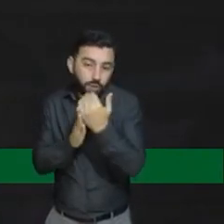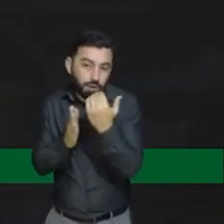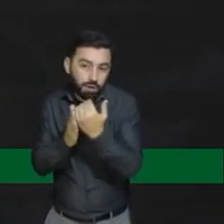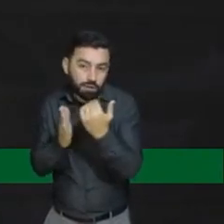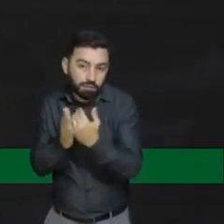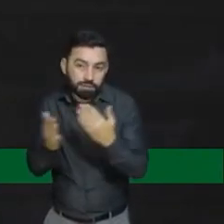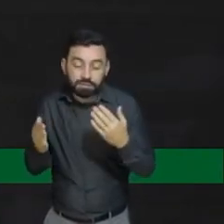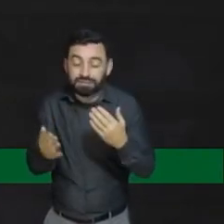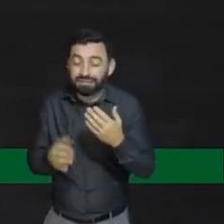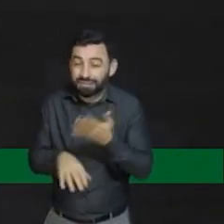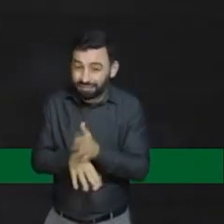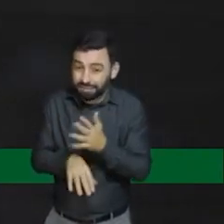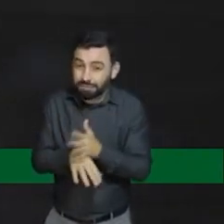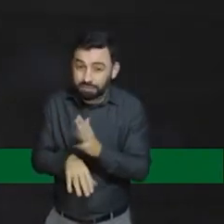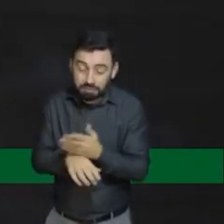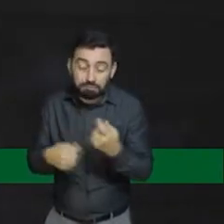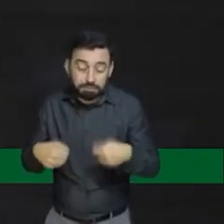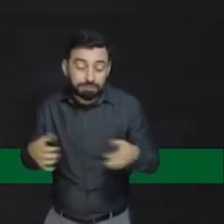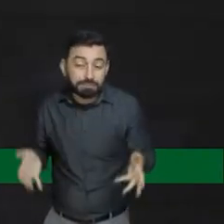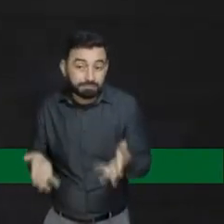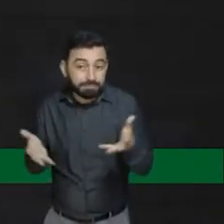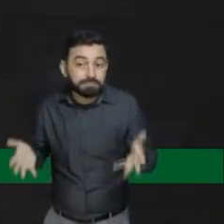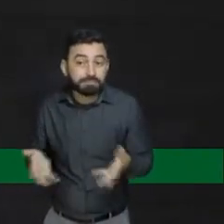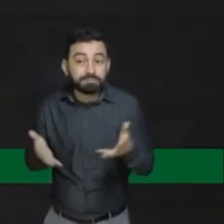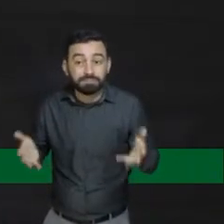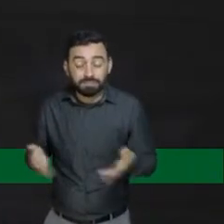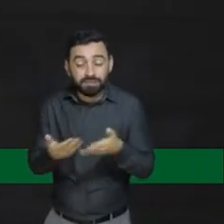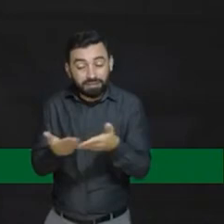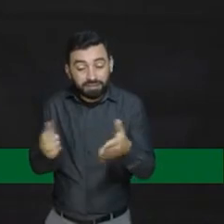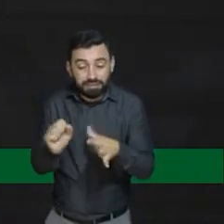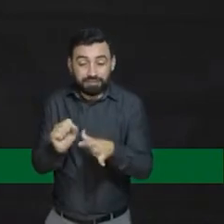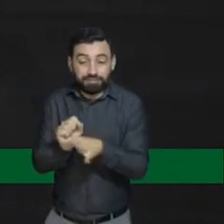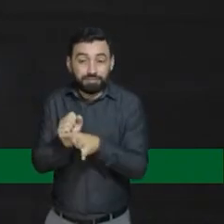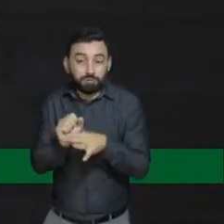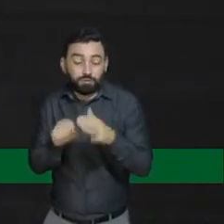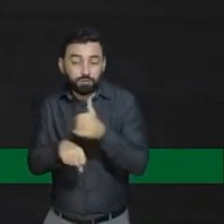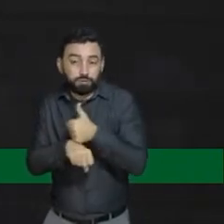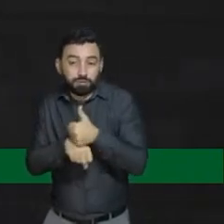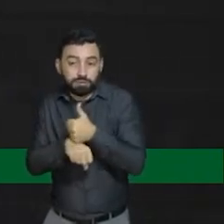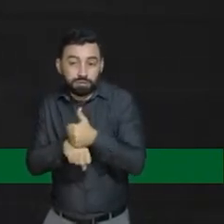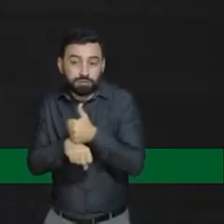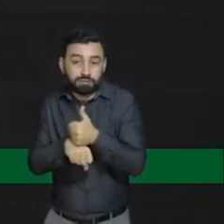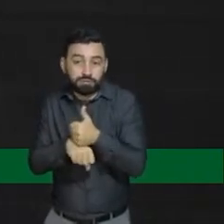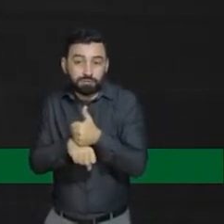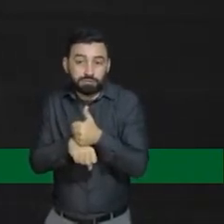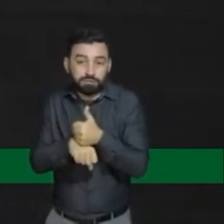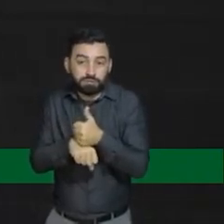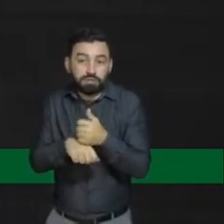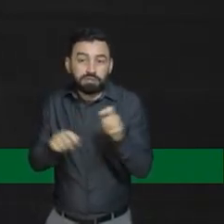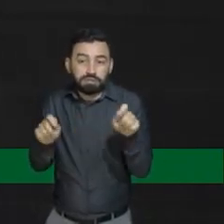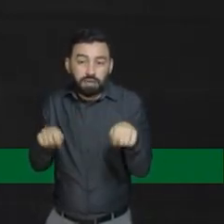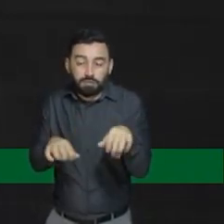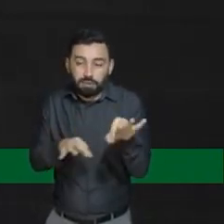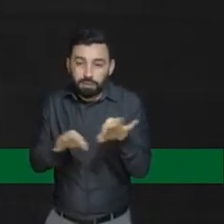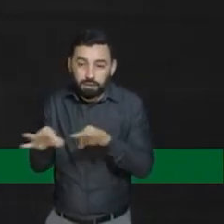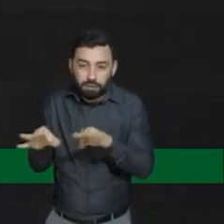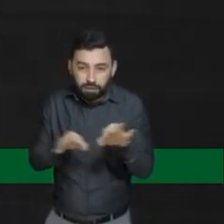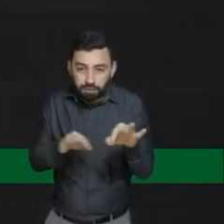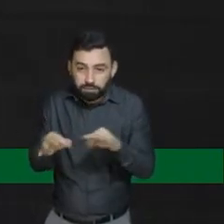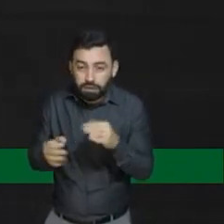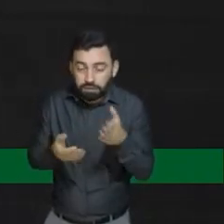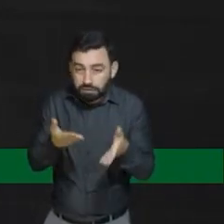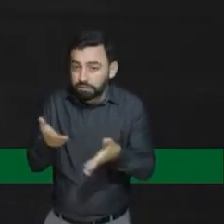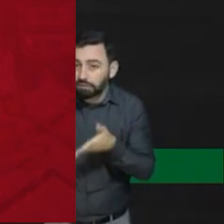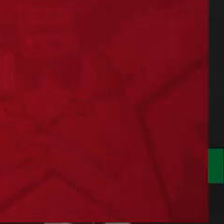ser incentivados para garantir que os profissionais do setor estejam preparados para atender às